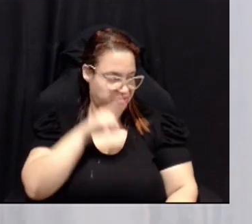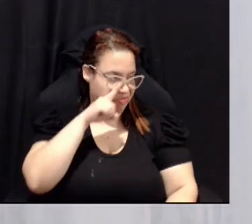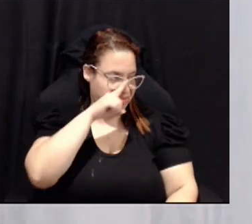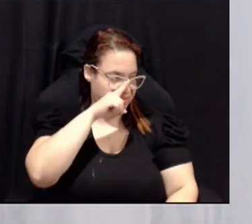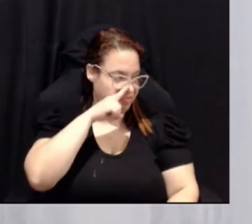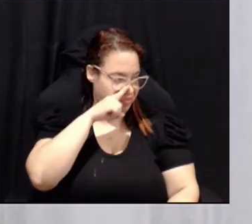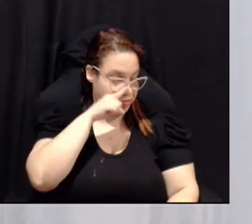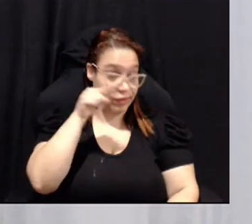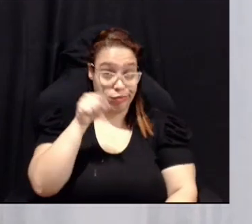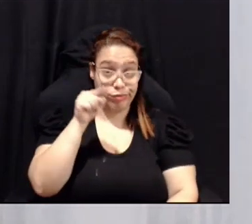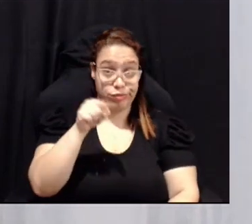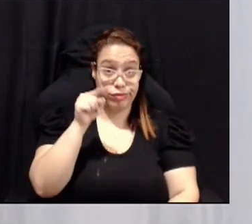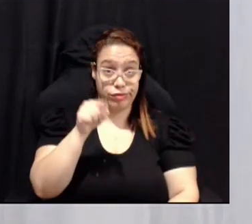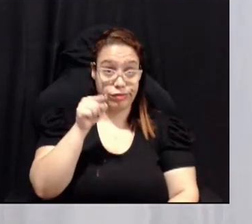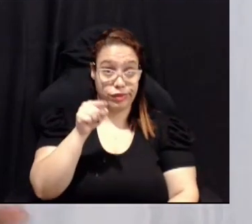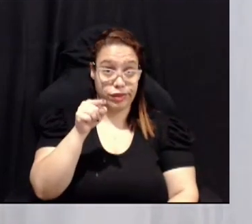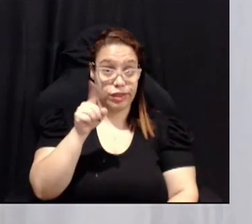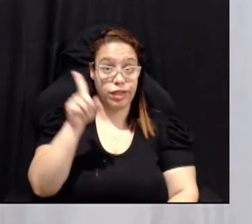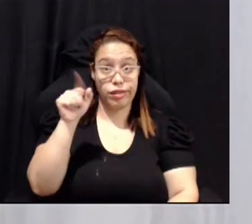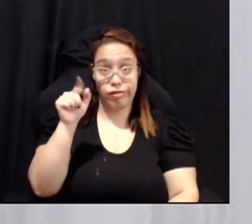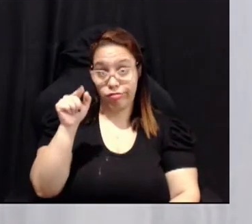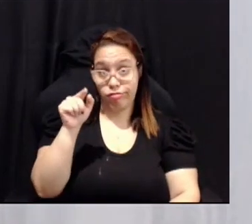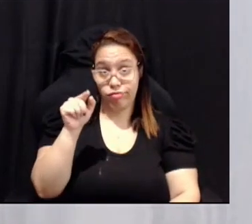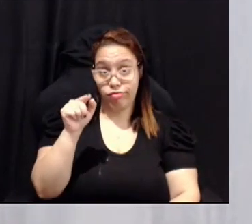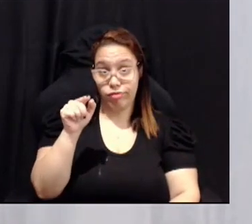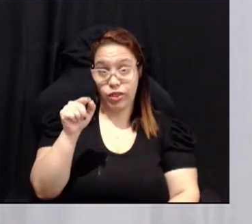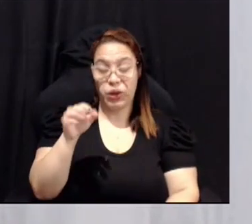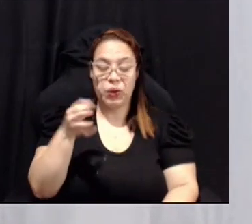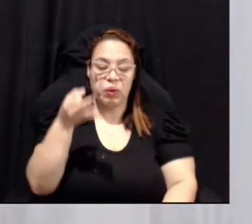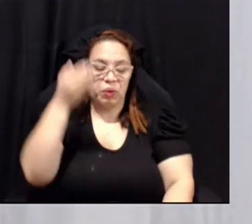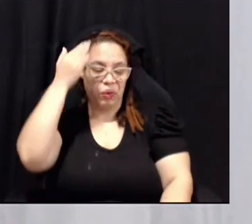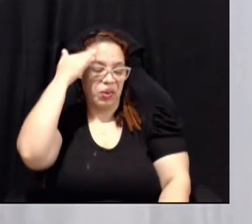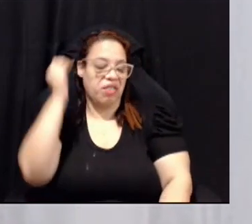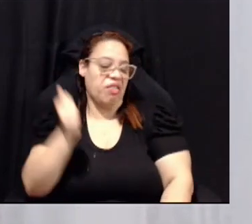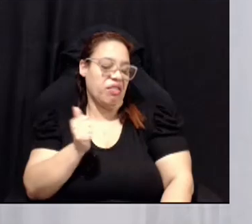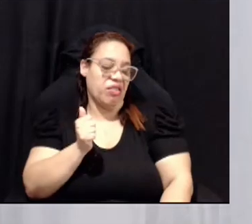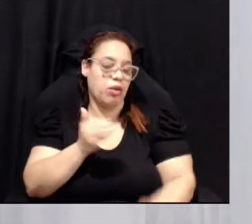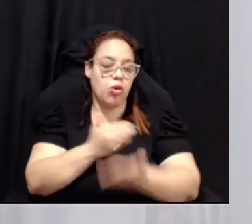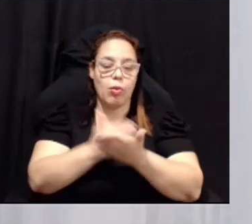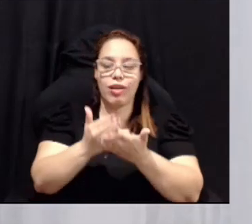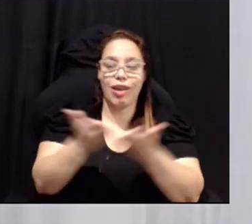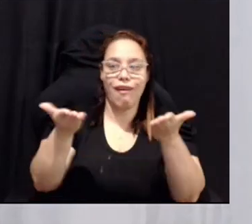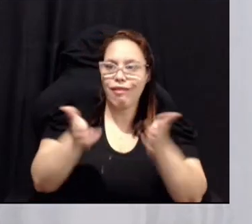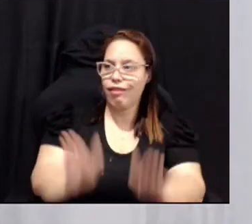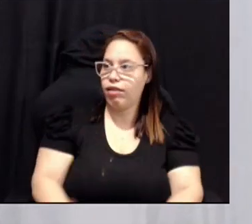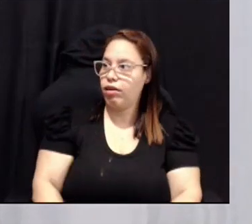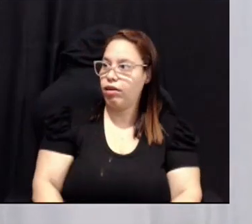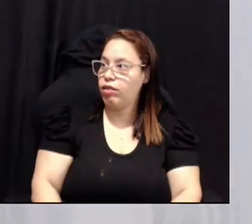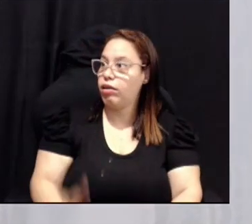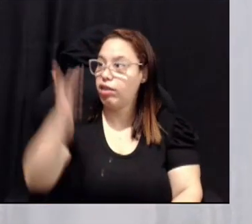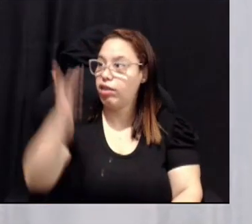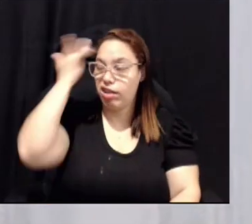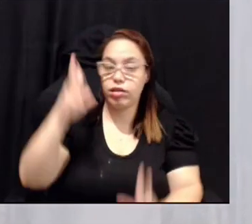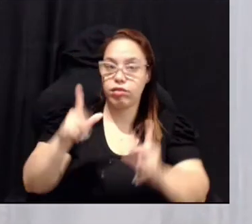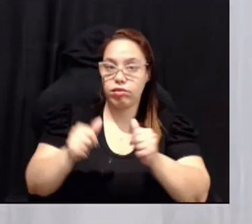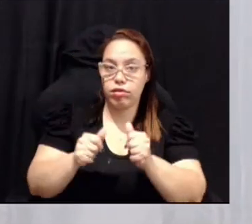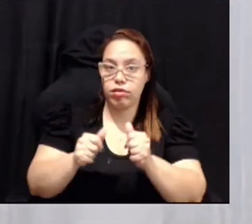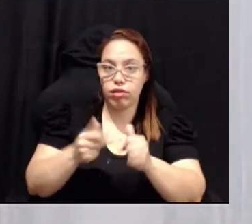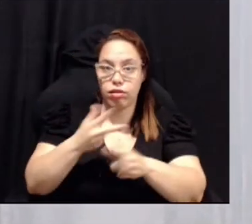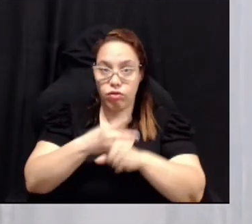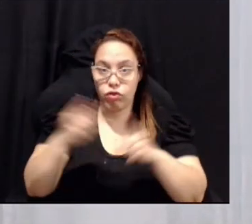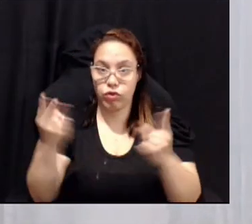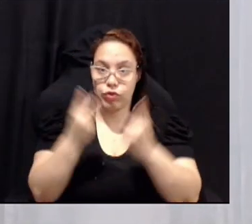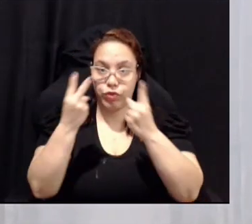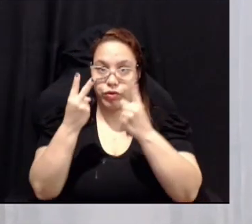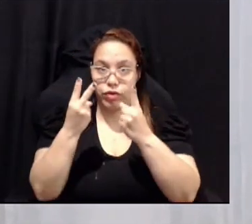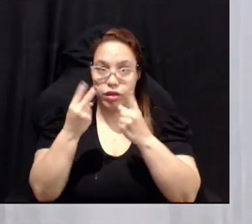você é a pessoa que domina o assunto, acabou de começar, né? E acha que domina e acha que vai ganhar de pessoas que estão